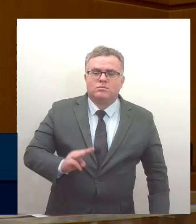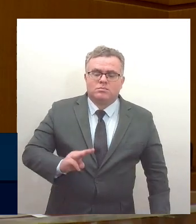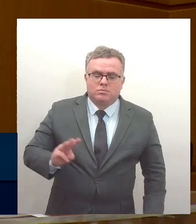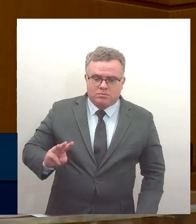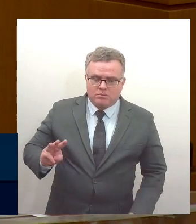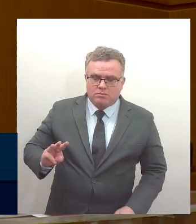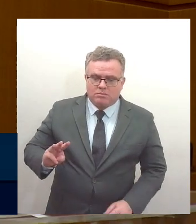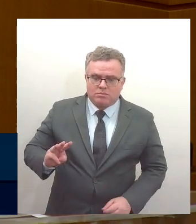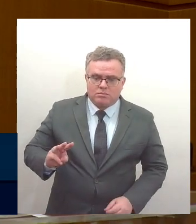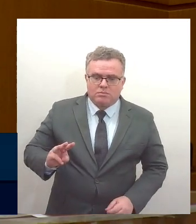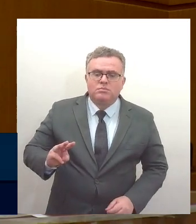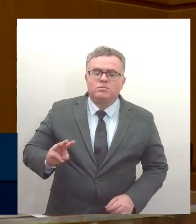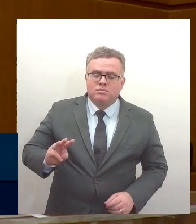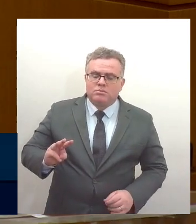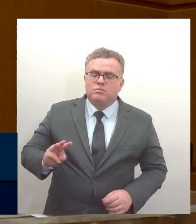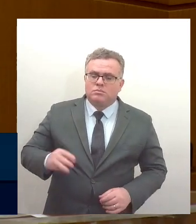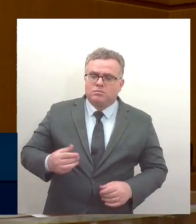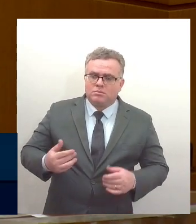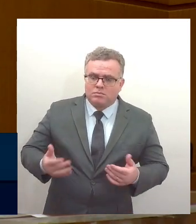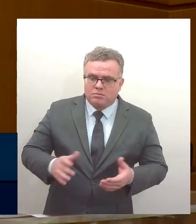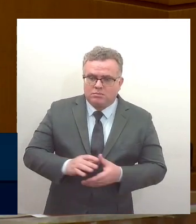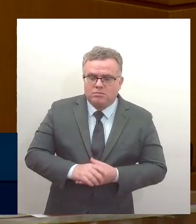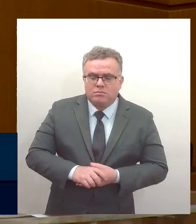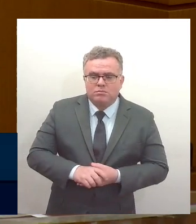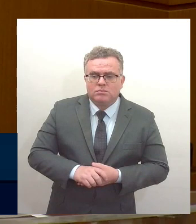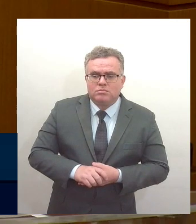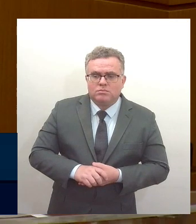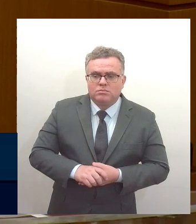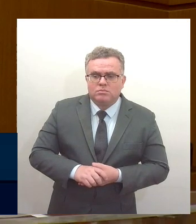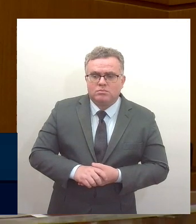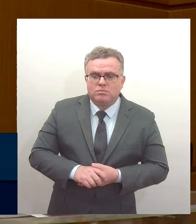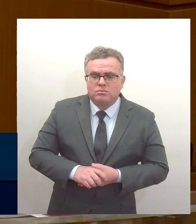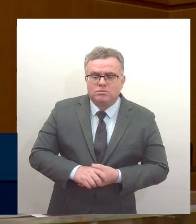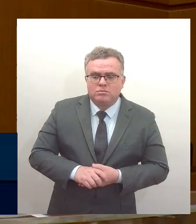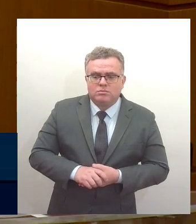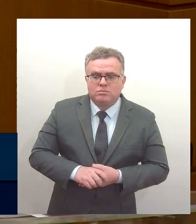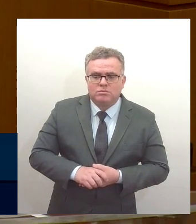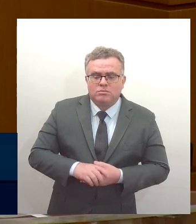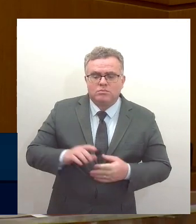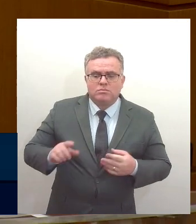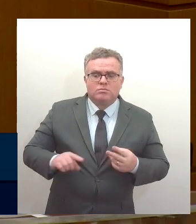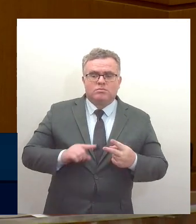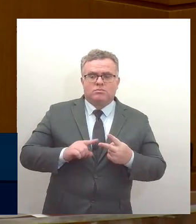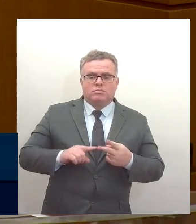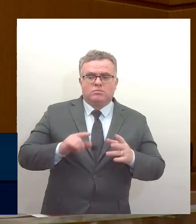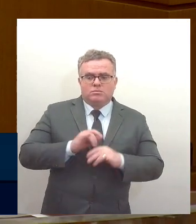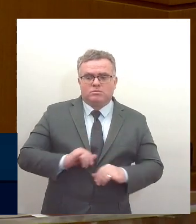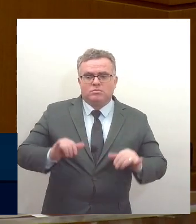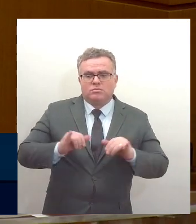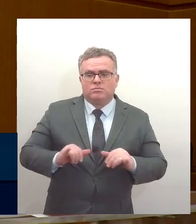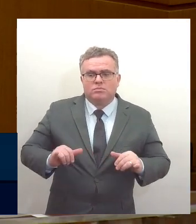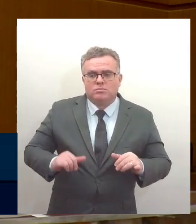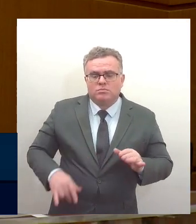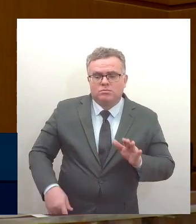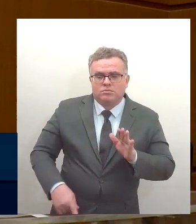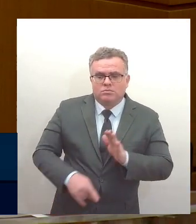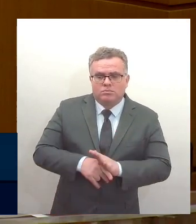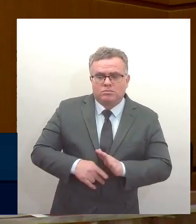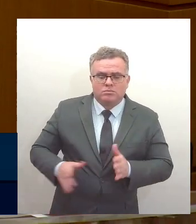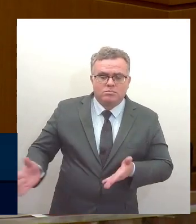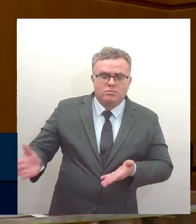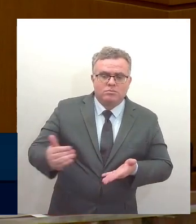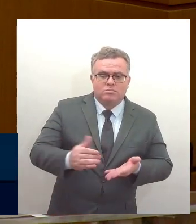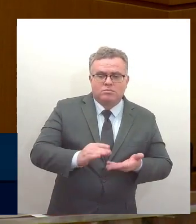www.ironmanbrasil.com.br. Já o segundo anúncio está na melhoria da arrecadação estadual no primeiro trimestre desse